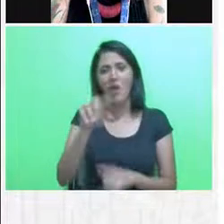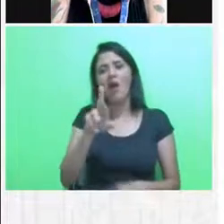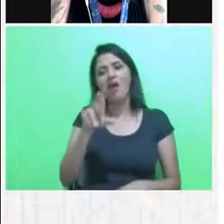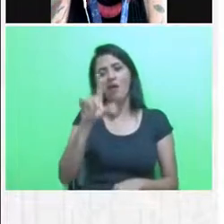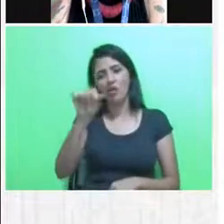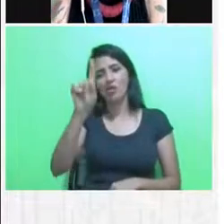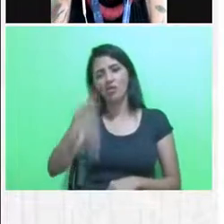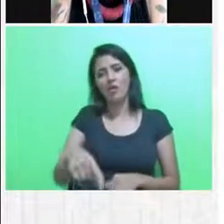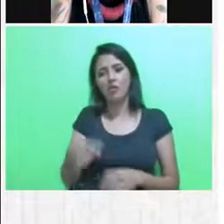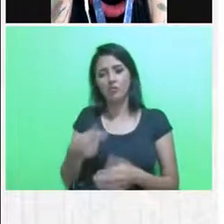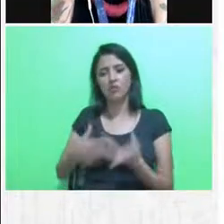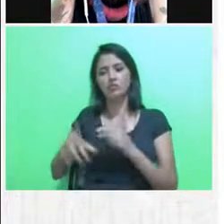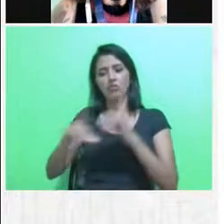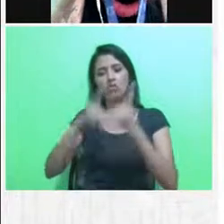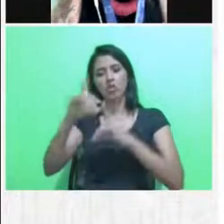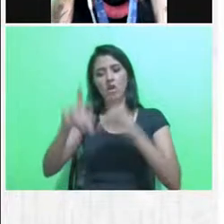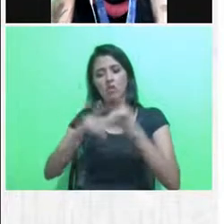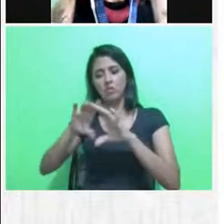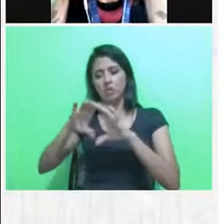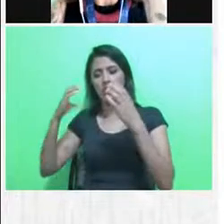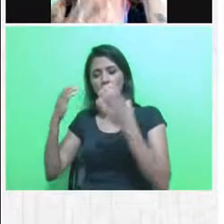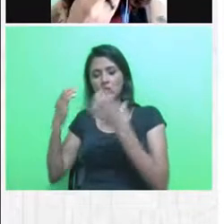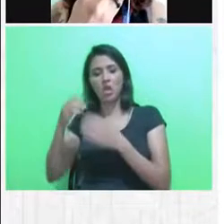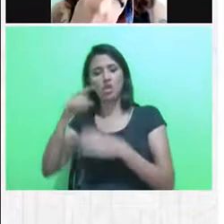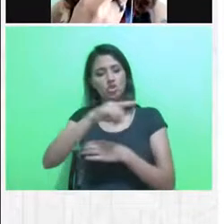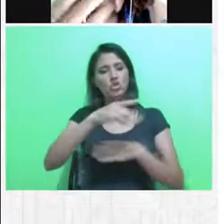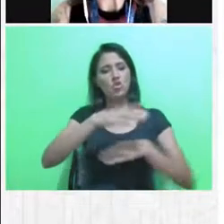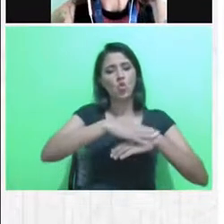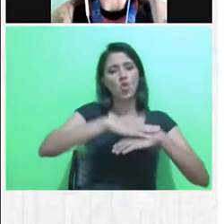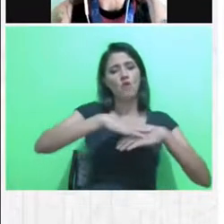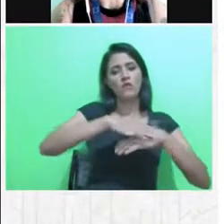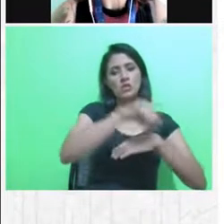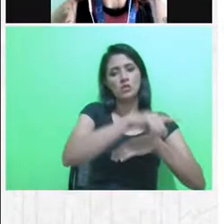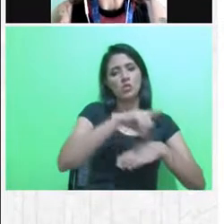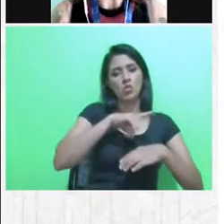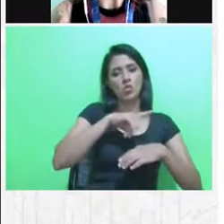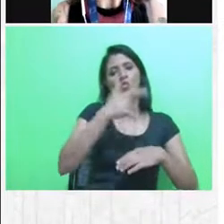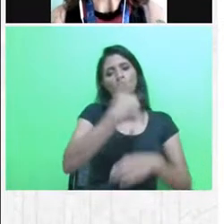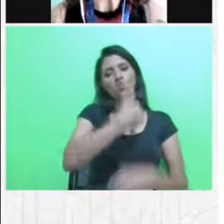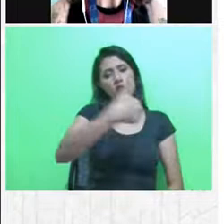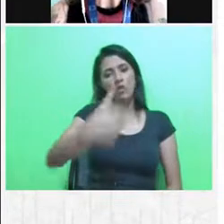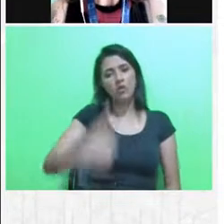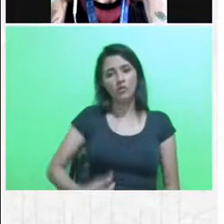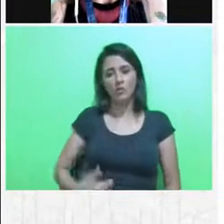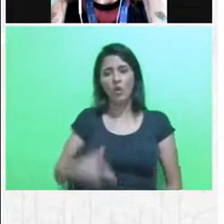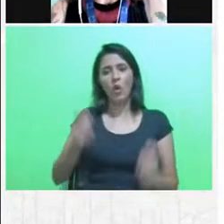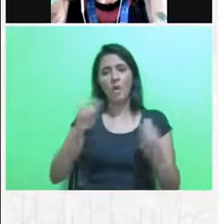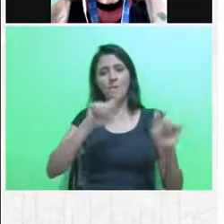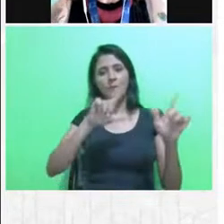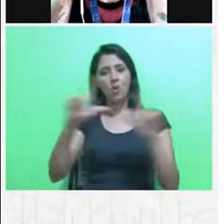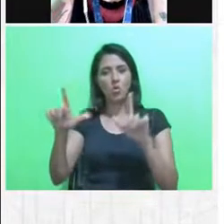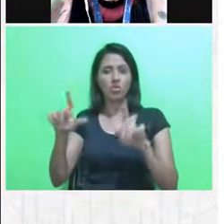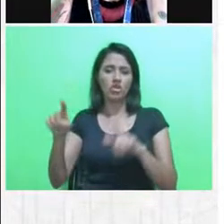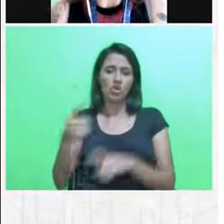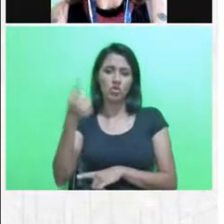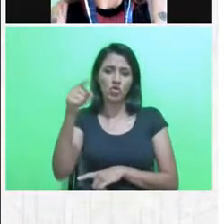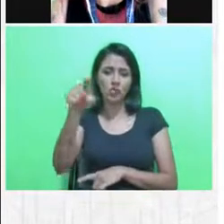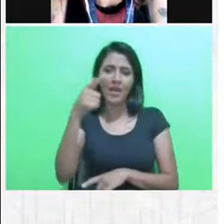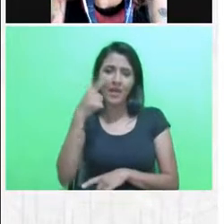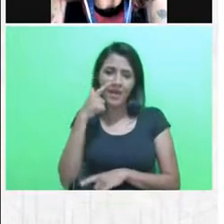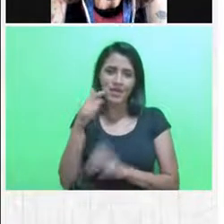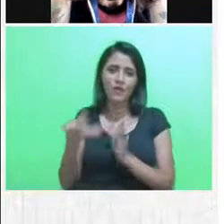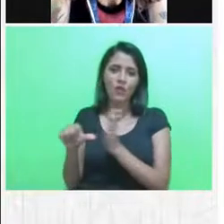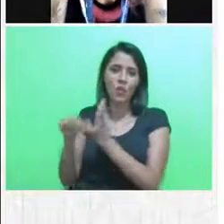comunidade com o Estado. Pode passar. Acho que esse é o último. Bom, aqui foi um mapeamento